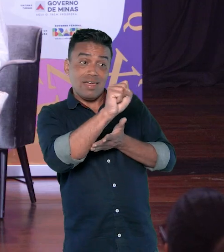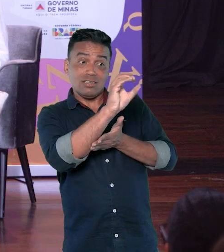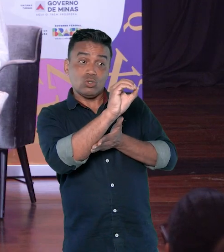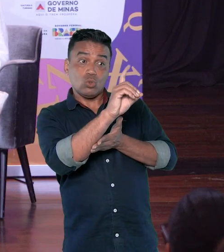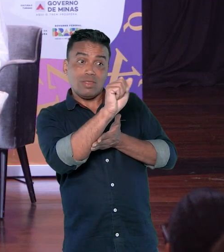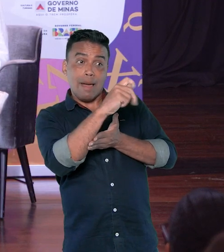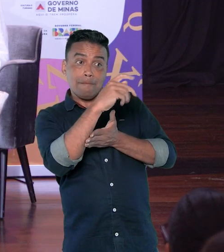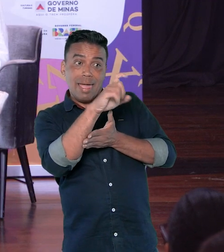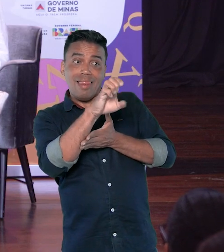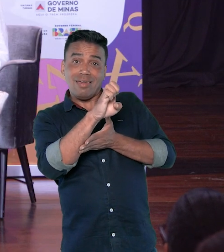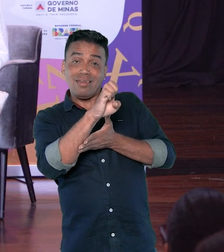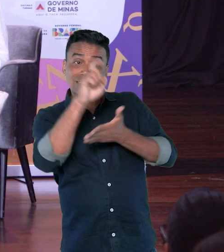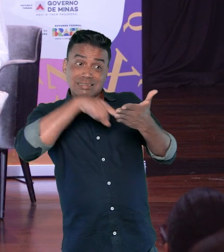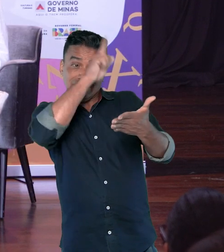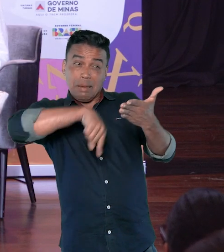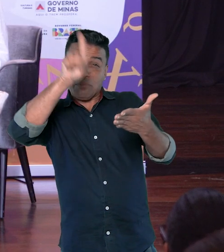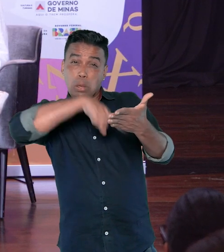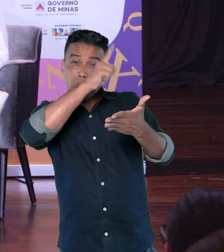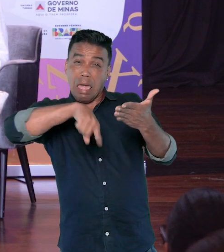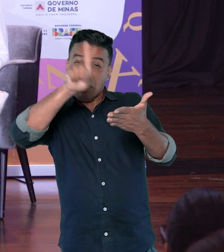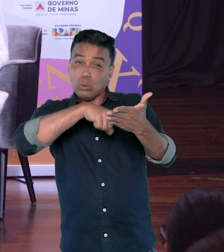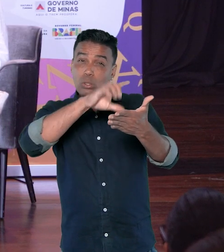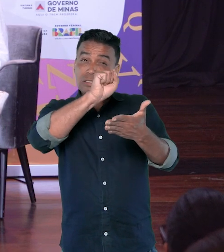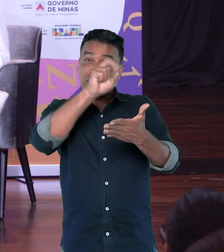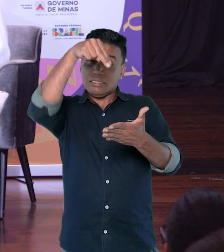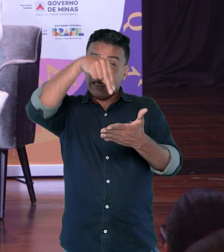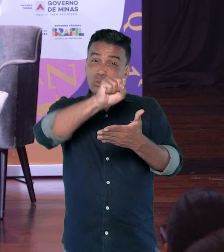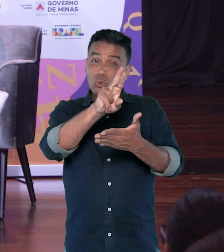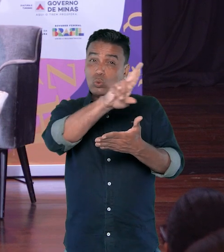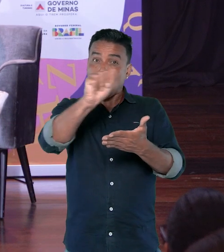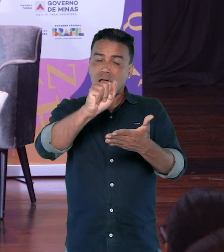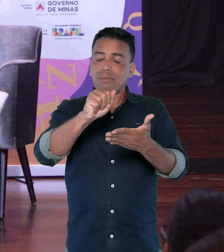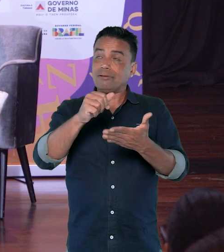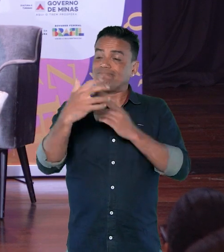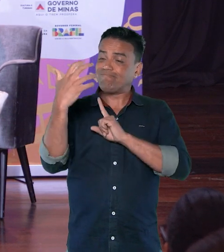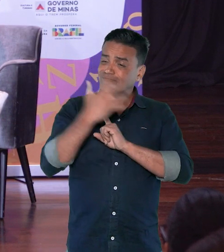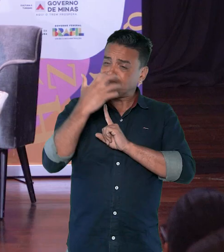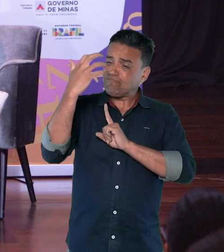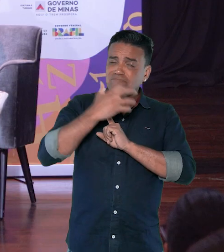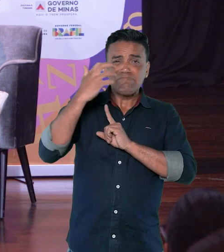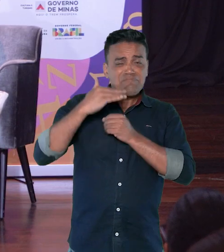algo bastante grave, me afetou profundamente. Né? No primeiro momento,